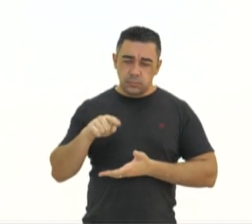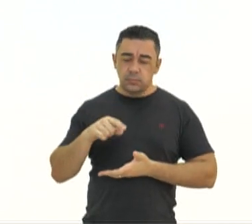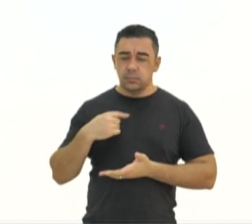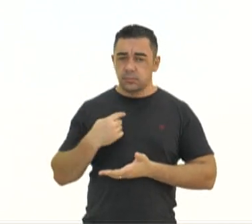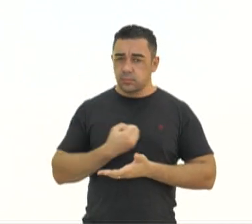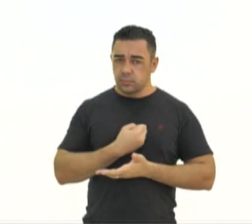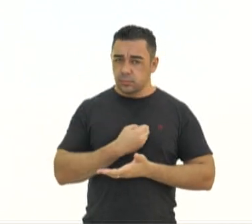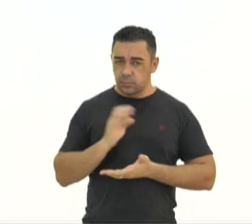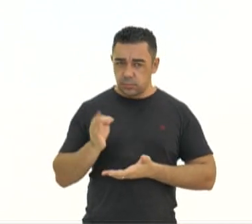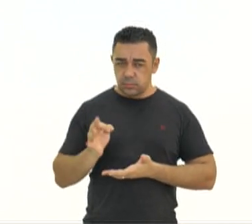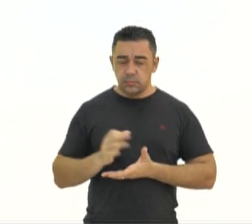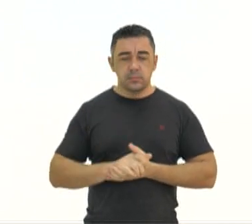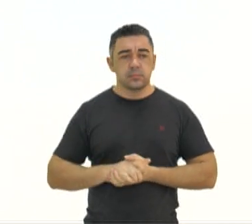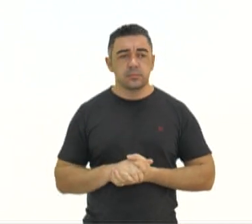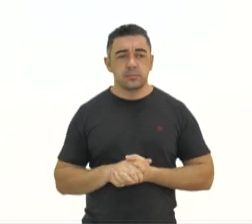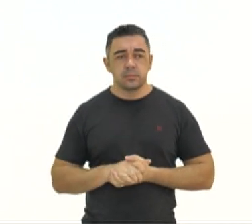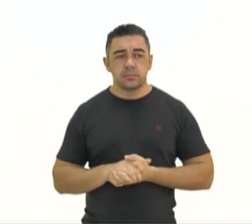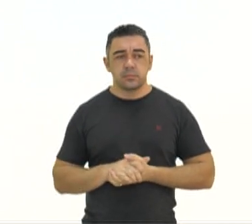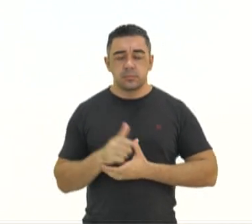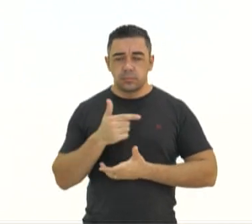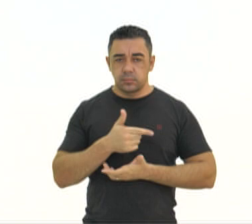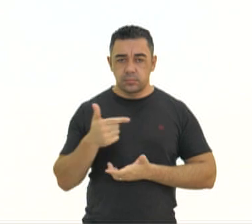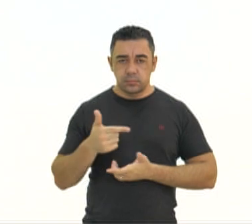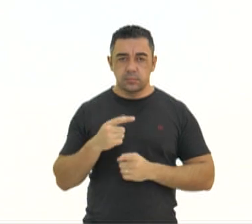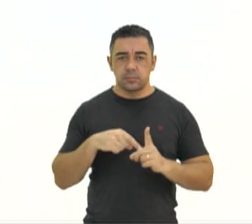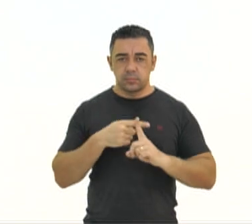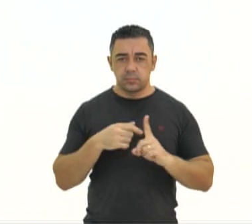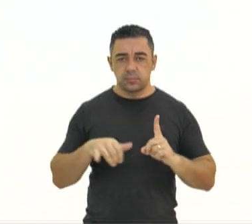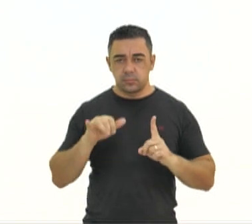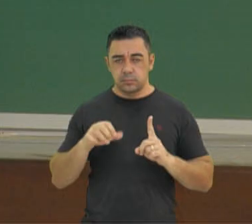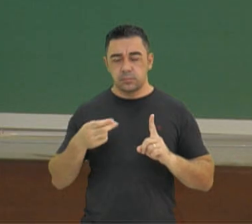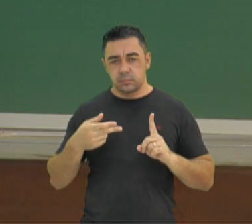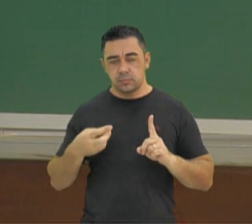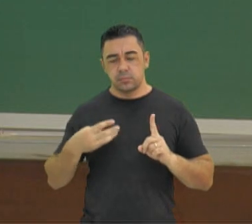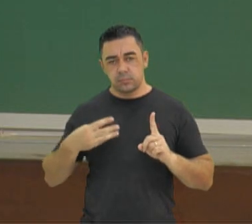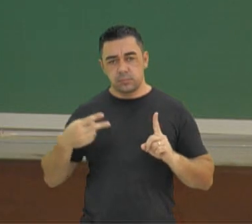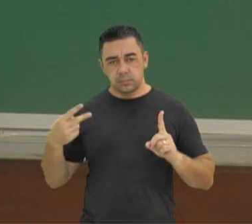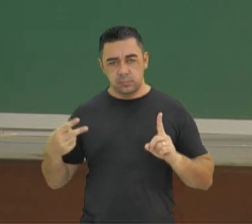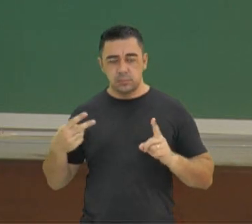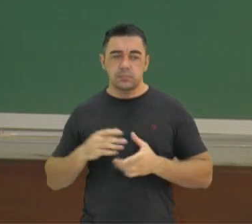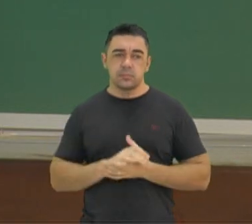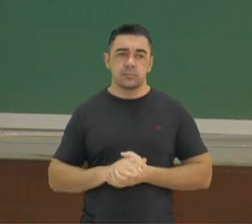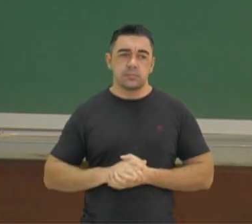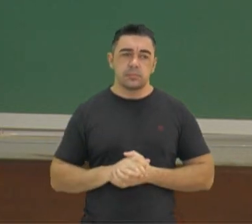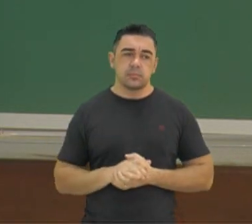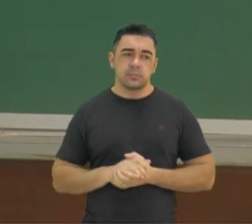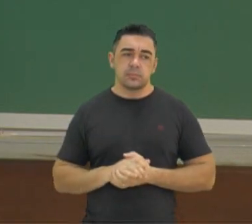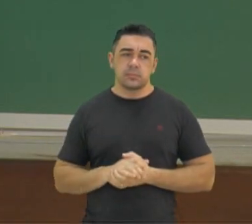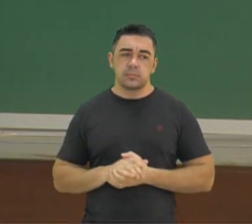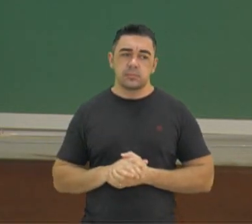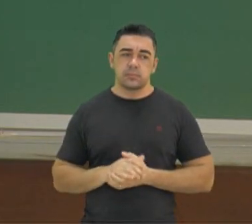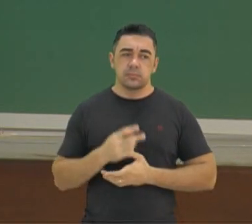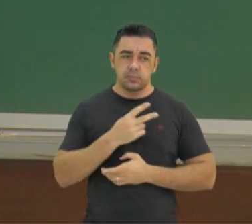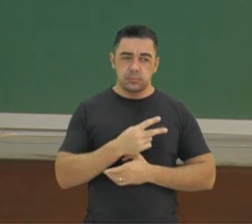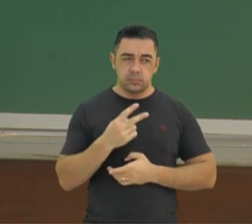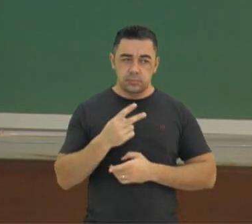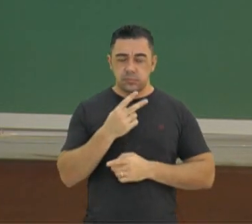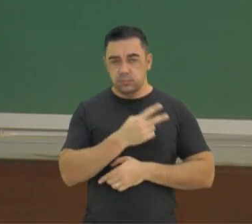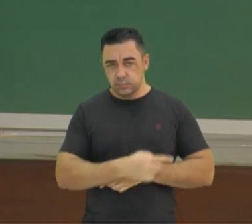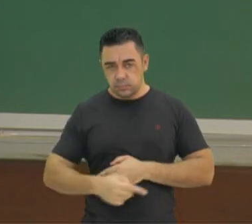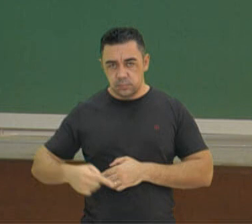é o mesmo. Vai ficar 22 mais y igual a 32. 22 está